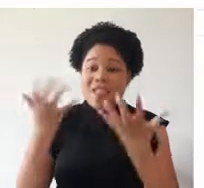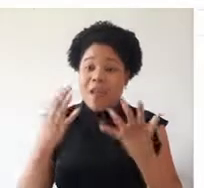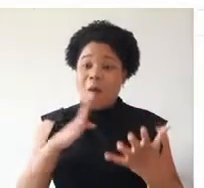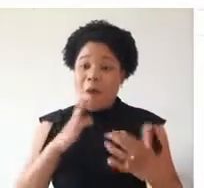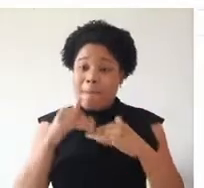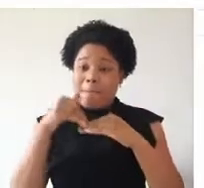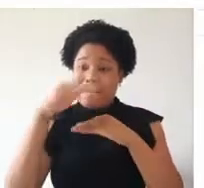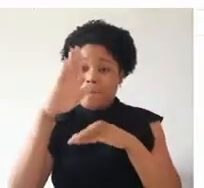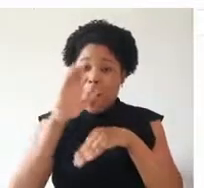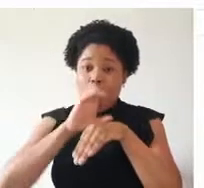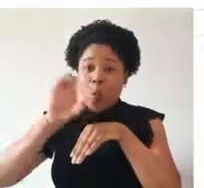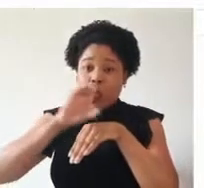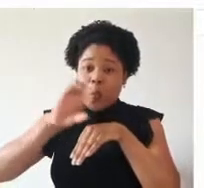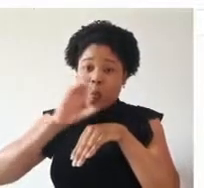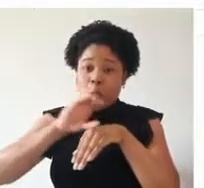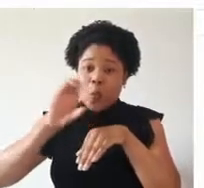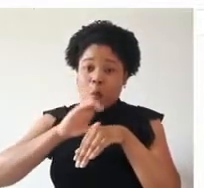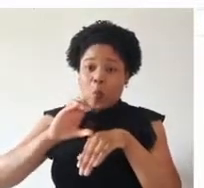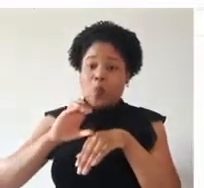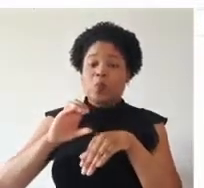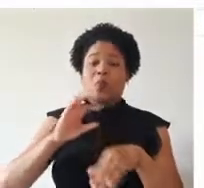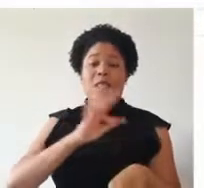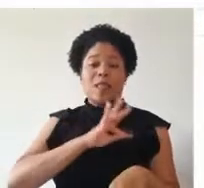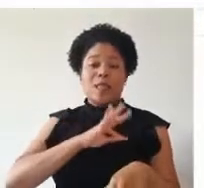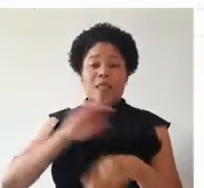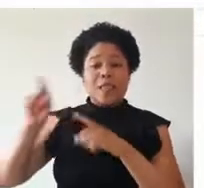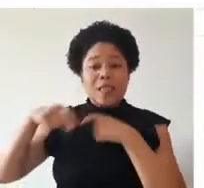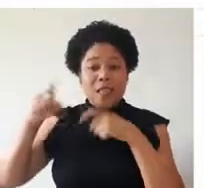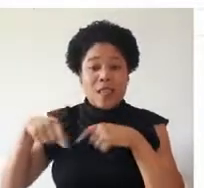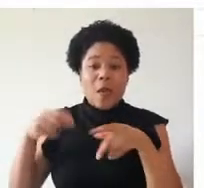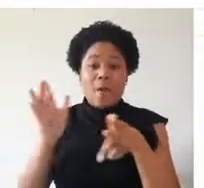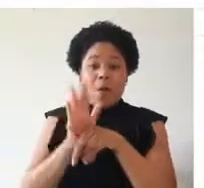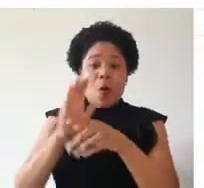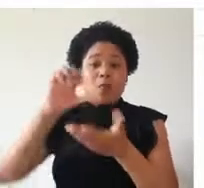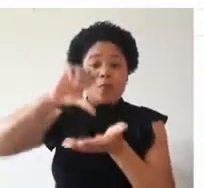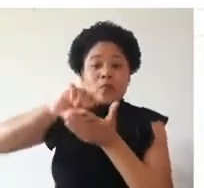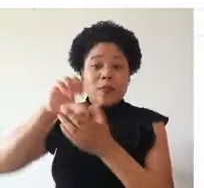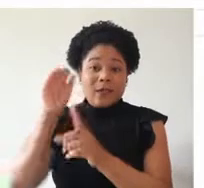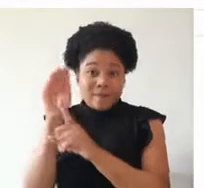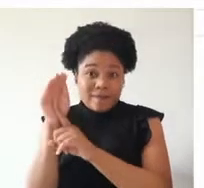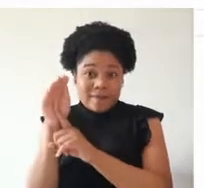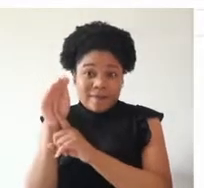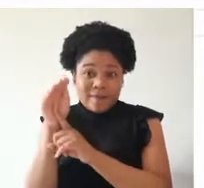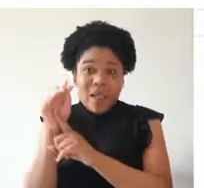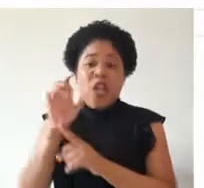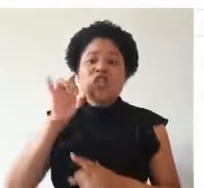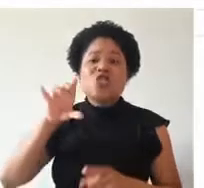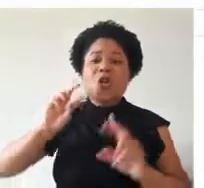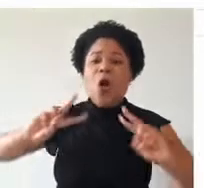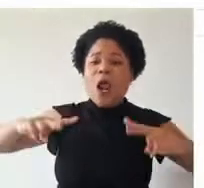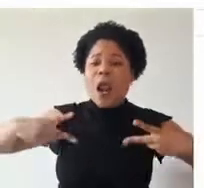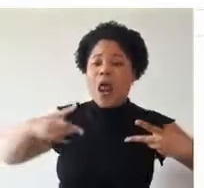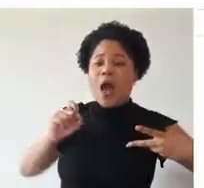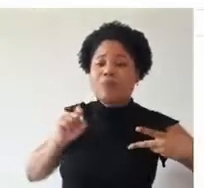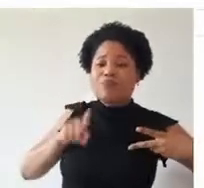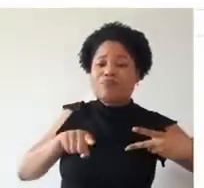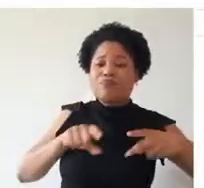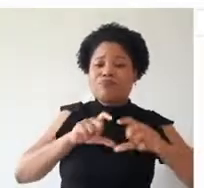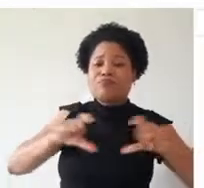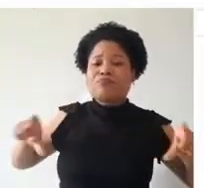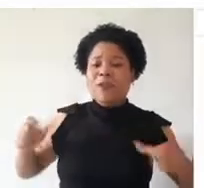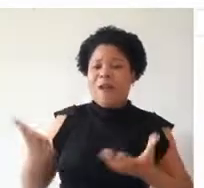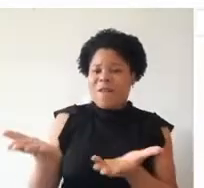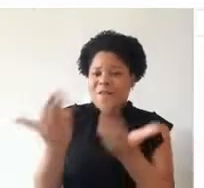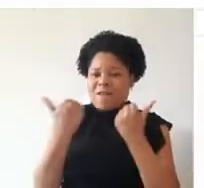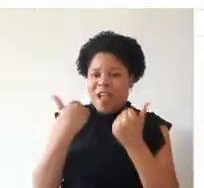Quer conhecer mais sobre o curso Técnico em Agropecuária do campus São João Evangelista? É só clicar no link abaixo